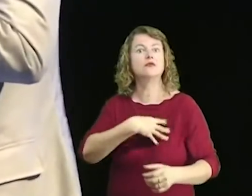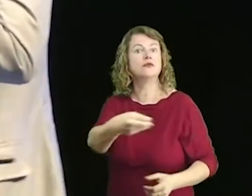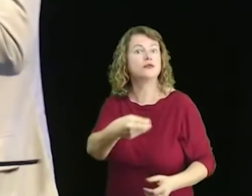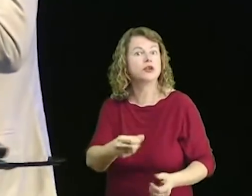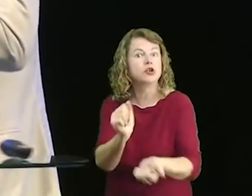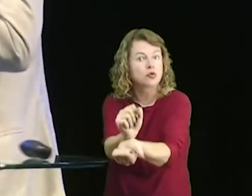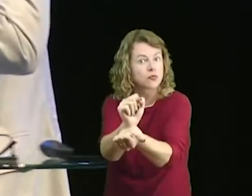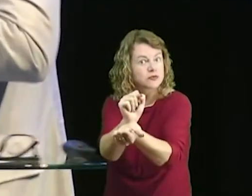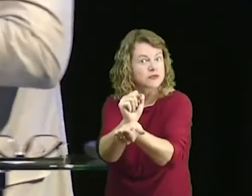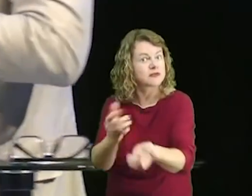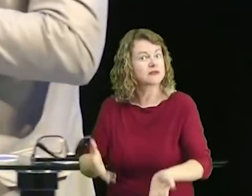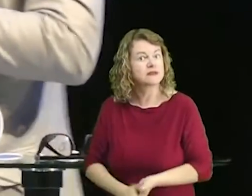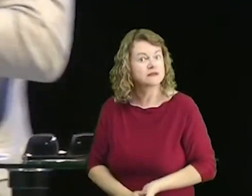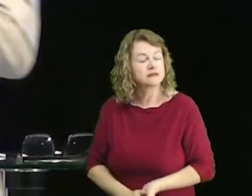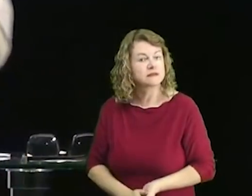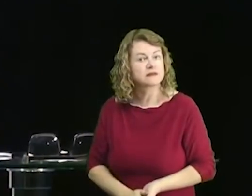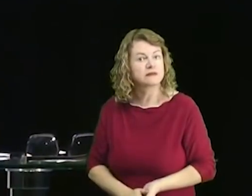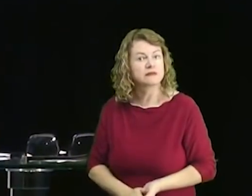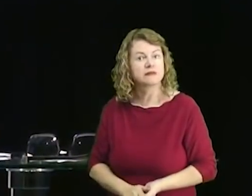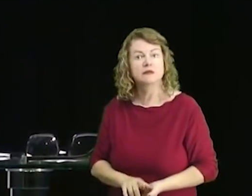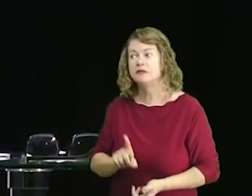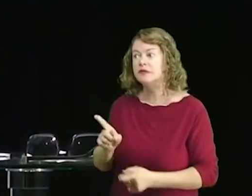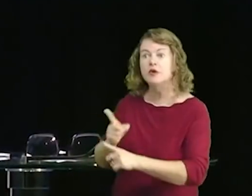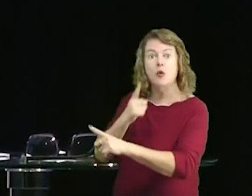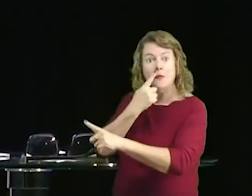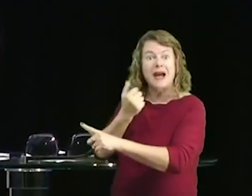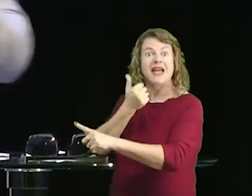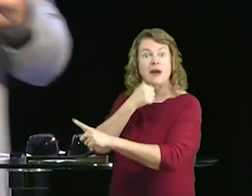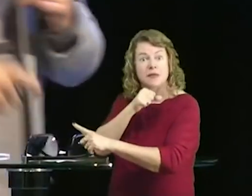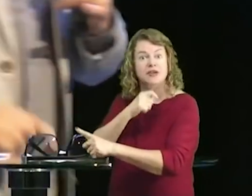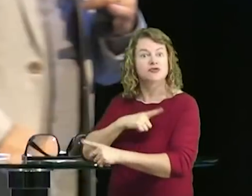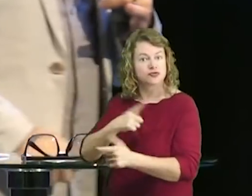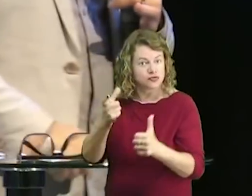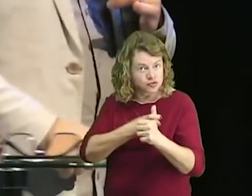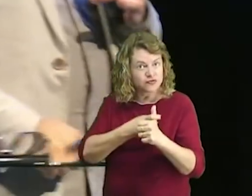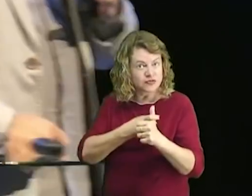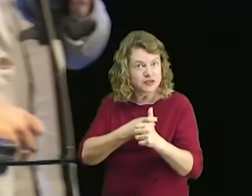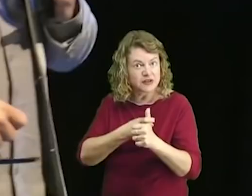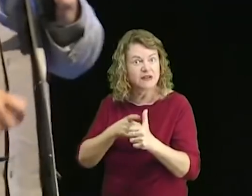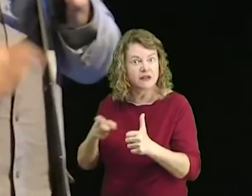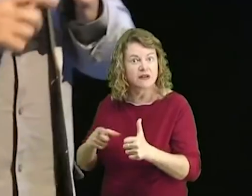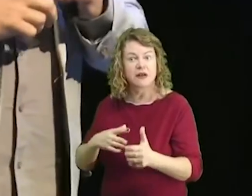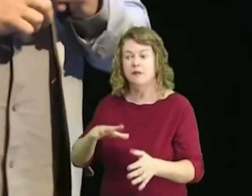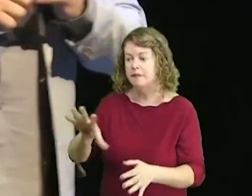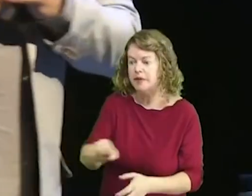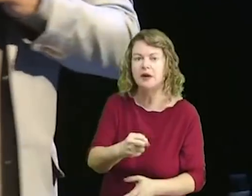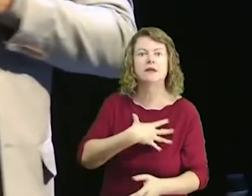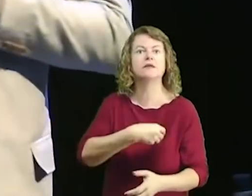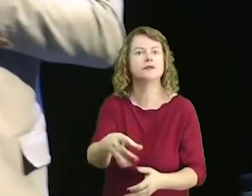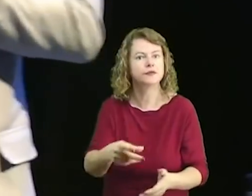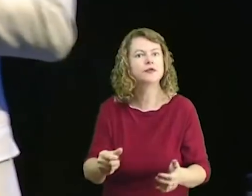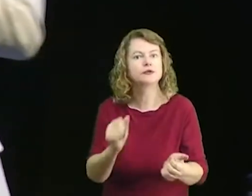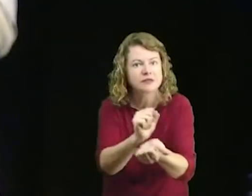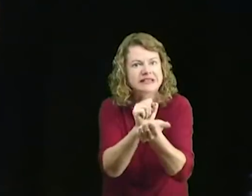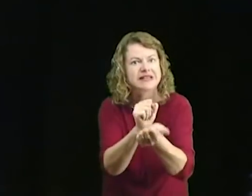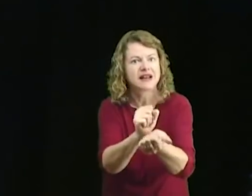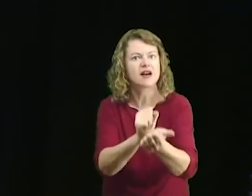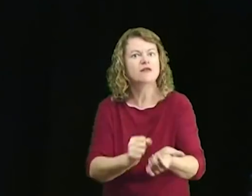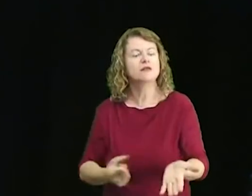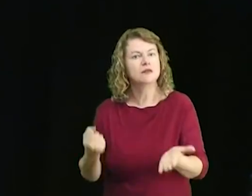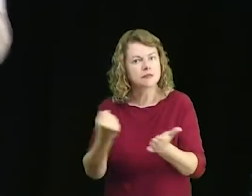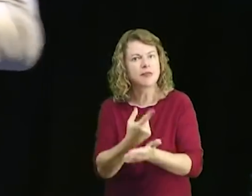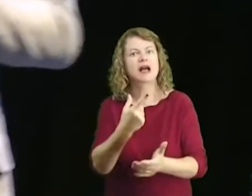Ela está vivendo uma situação que, além dela viver sem marido, não havia INSS, não havia, não, vamos pagar a